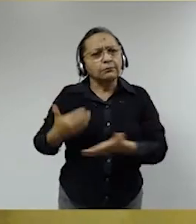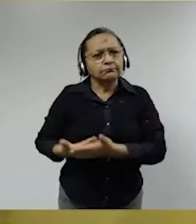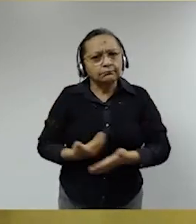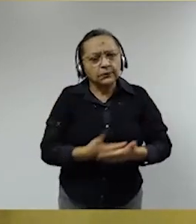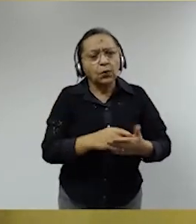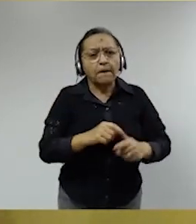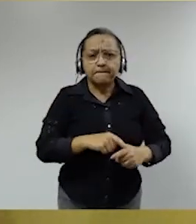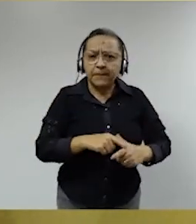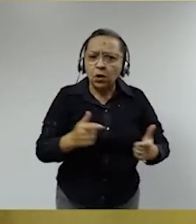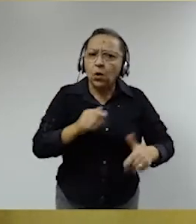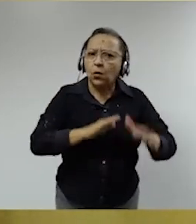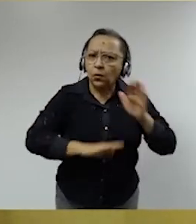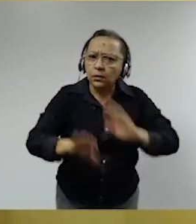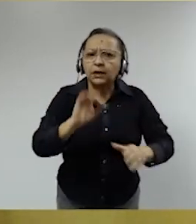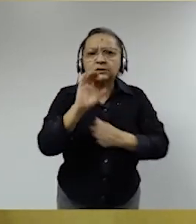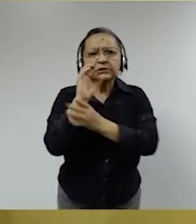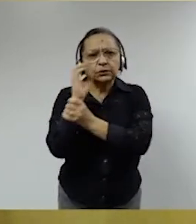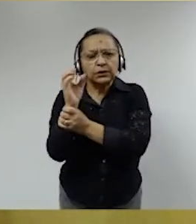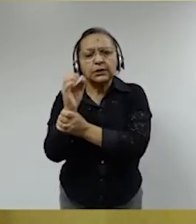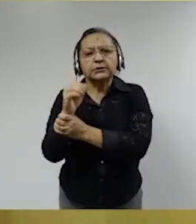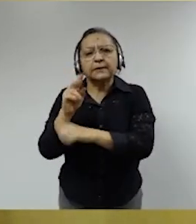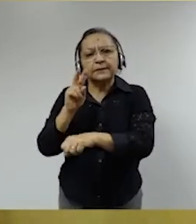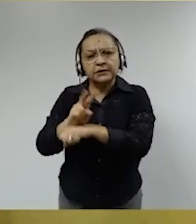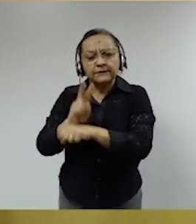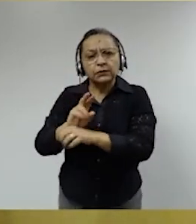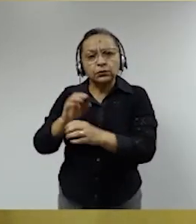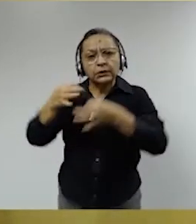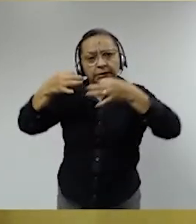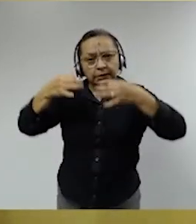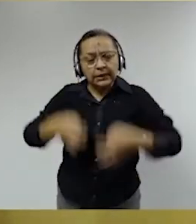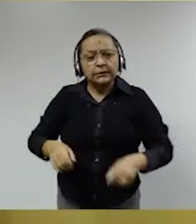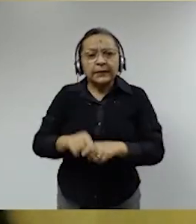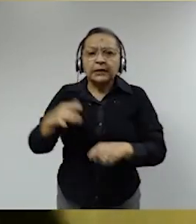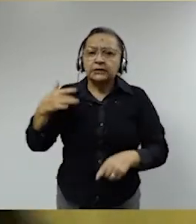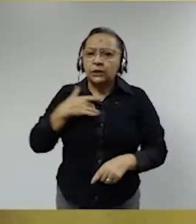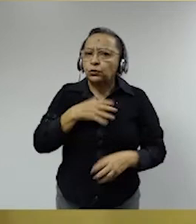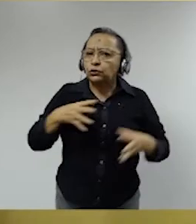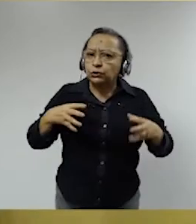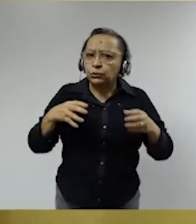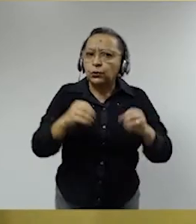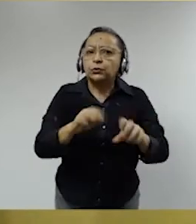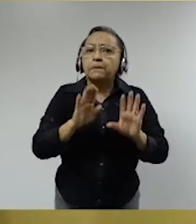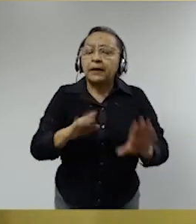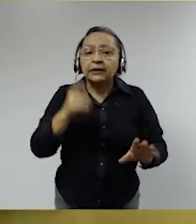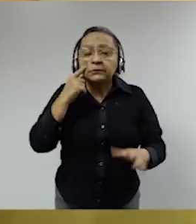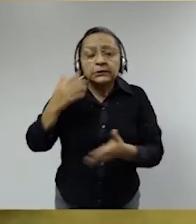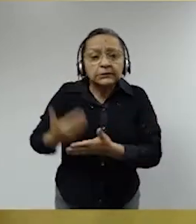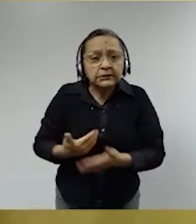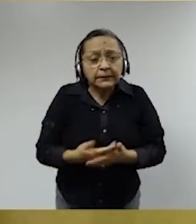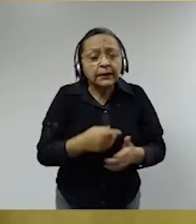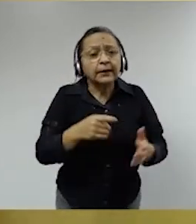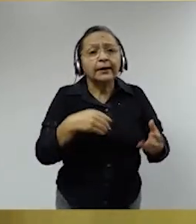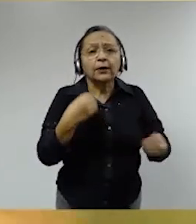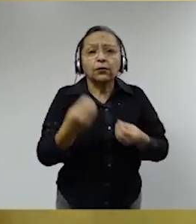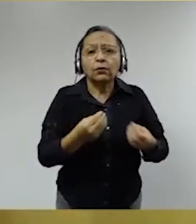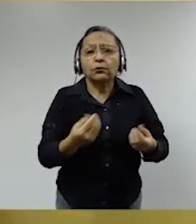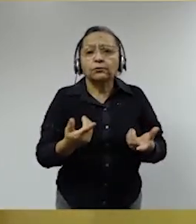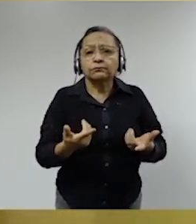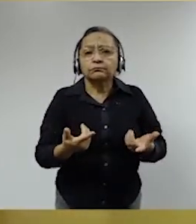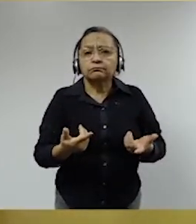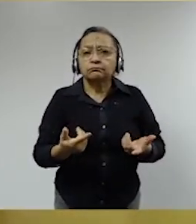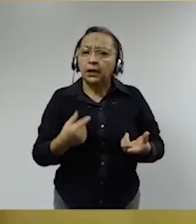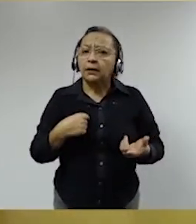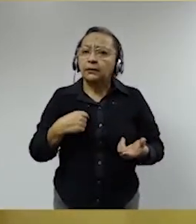segurança possível, preservando a integridade e a saúde de todos, mas, assim, verdadeiros protocolos de saúde, de preservar a saúde, mas